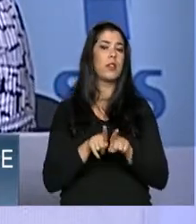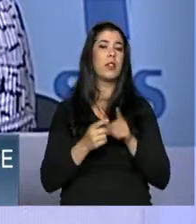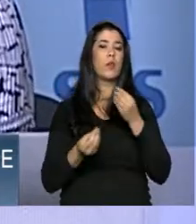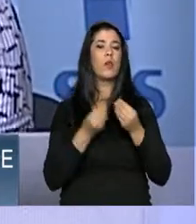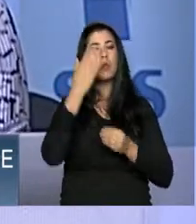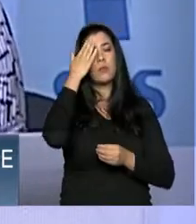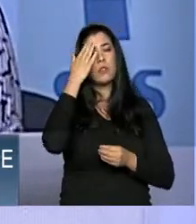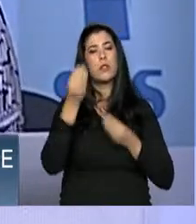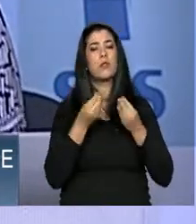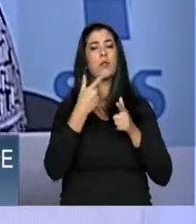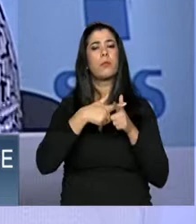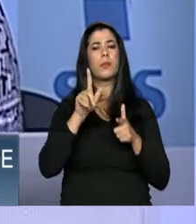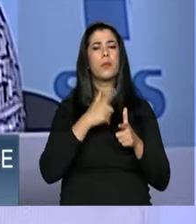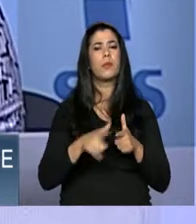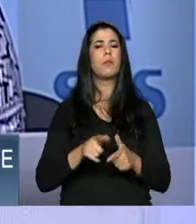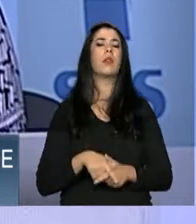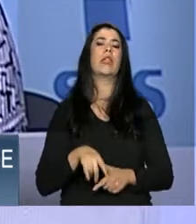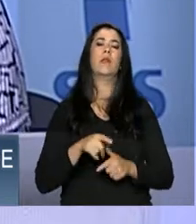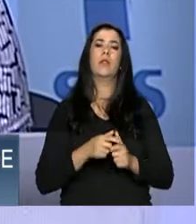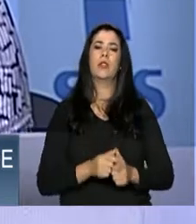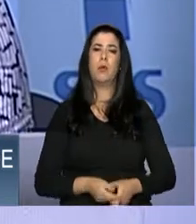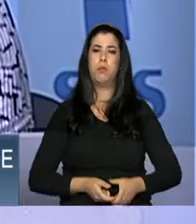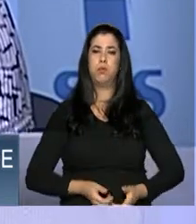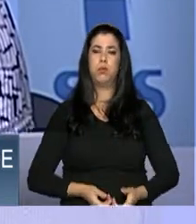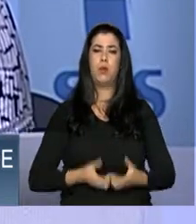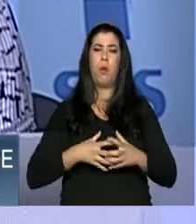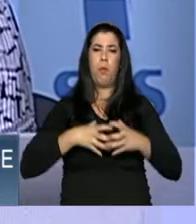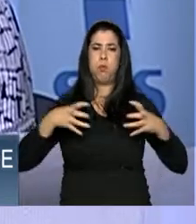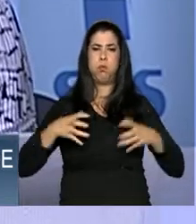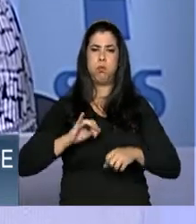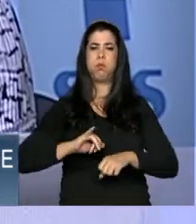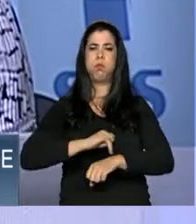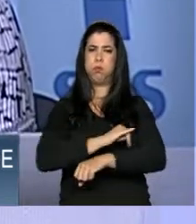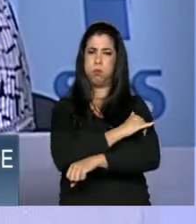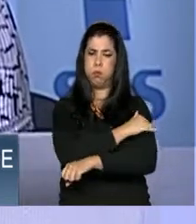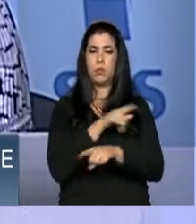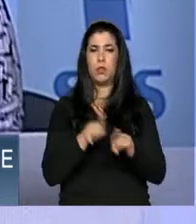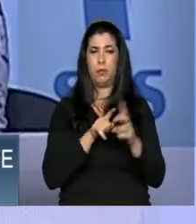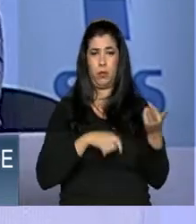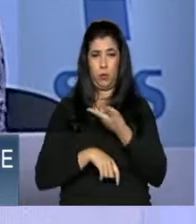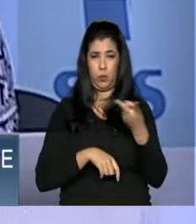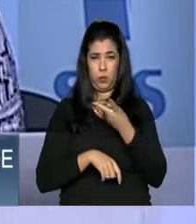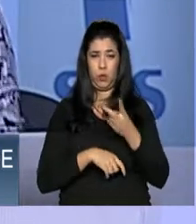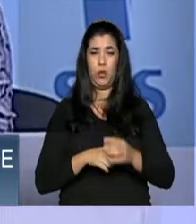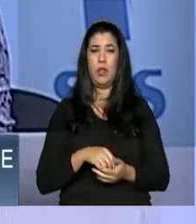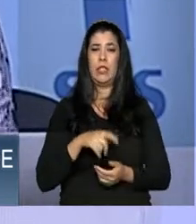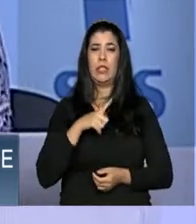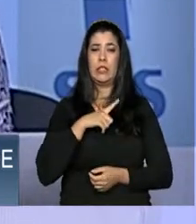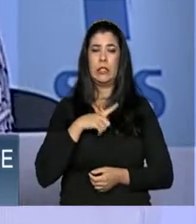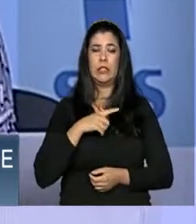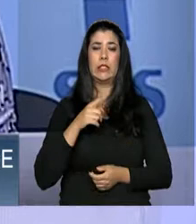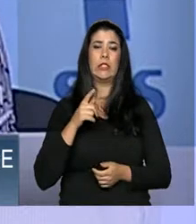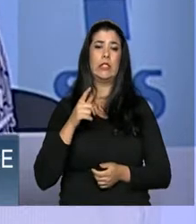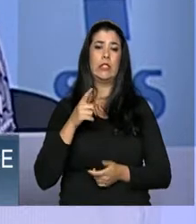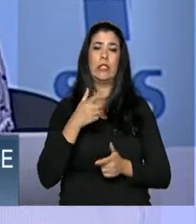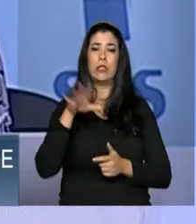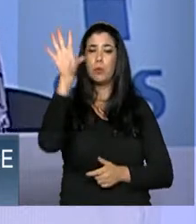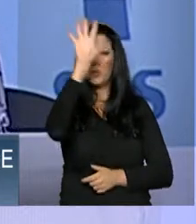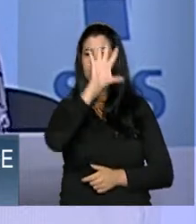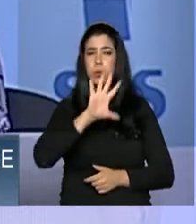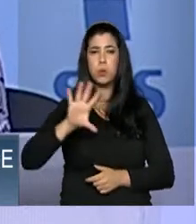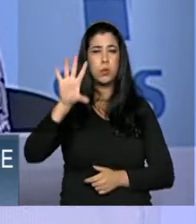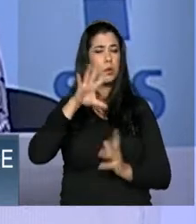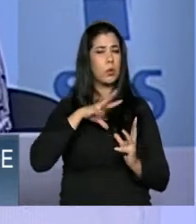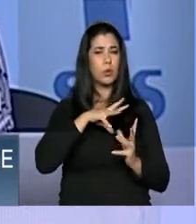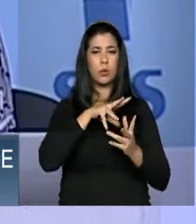que o problema do excesso de peso e da obesidade, esses são problemas muito generalizados em